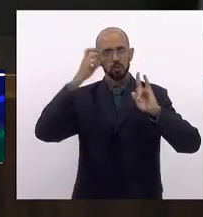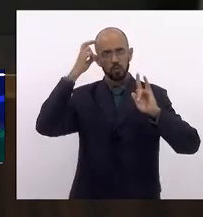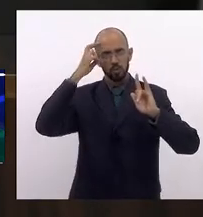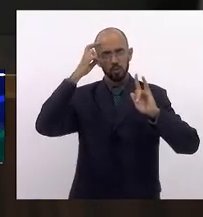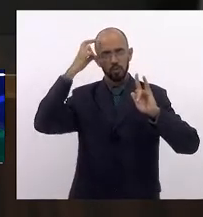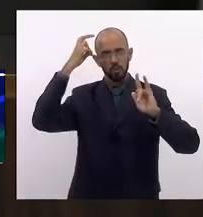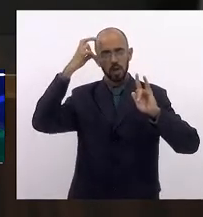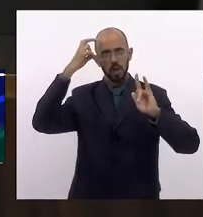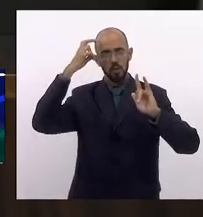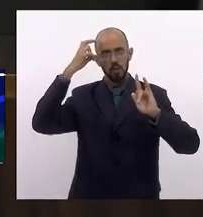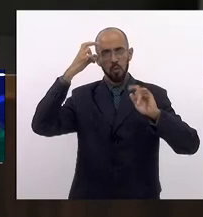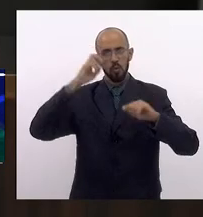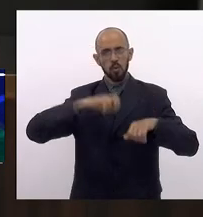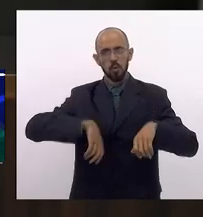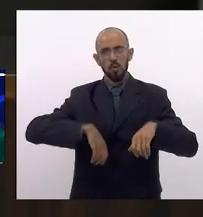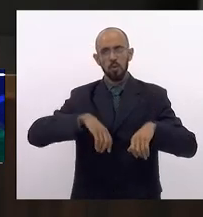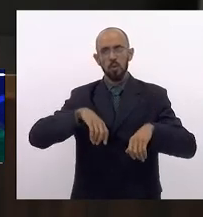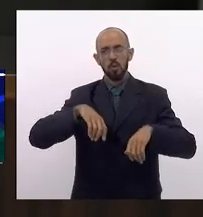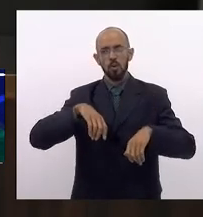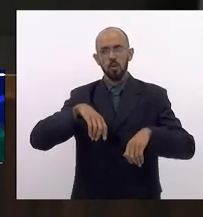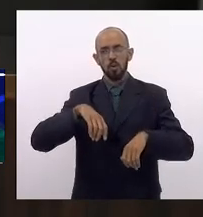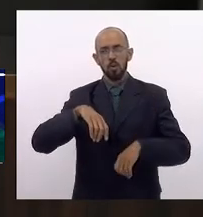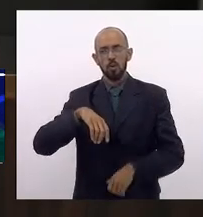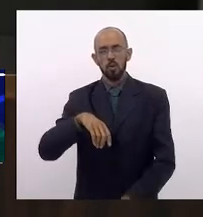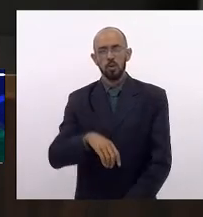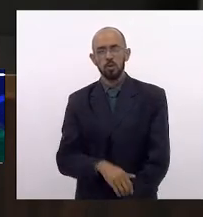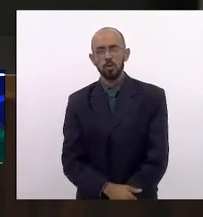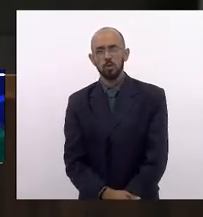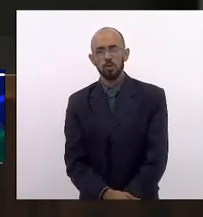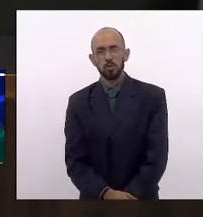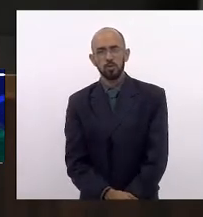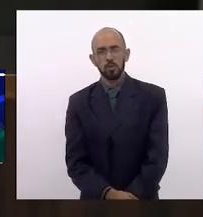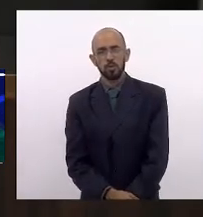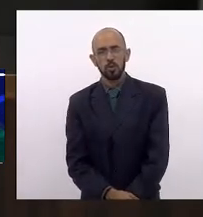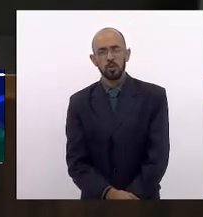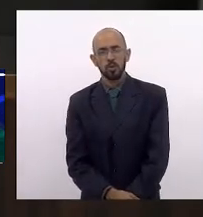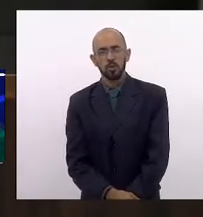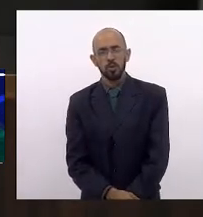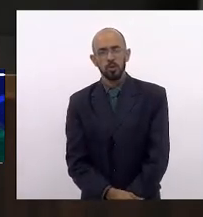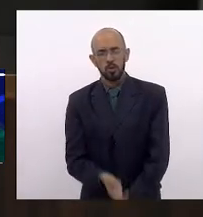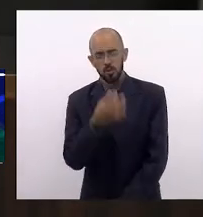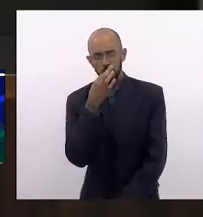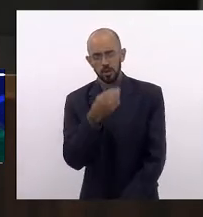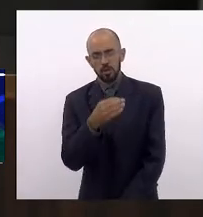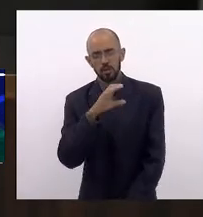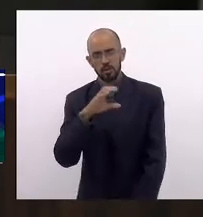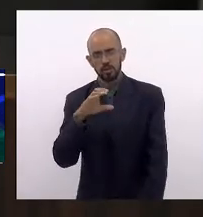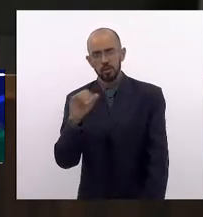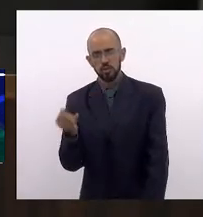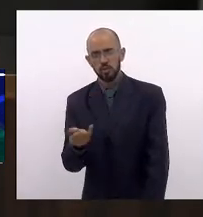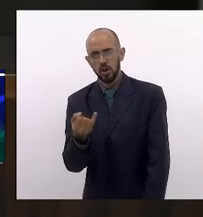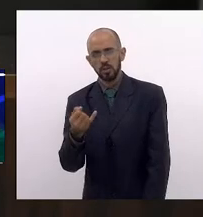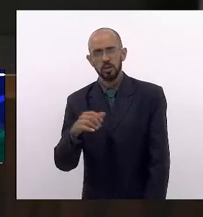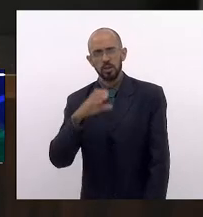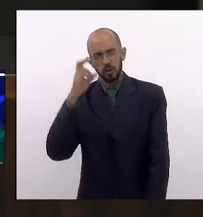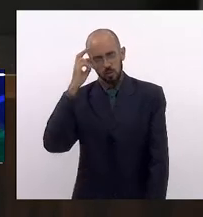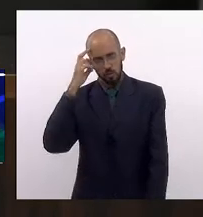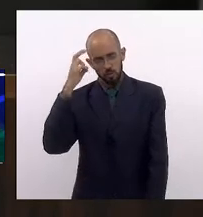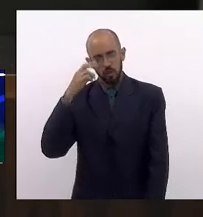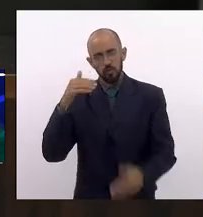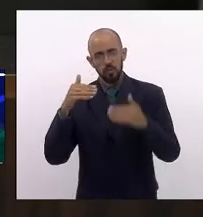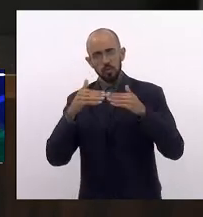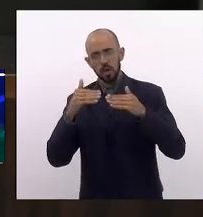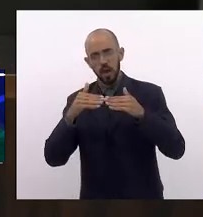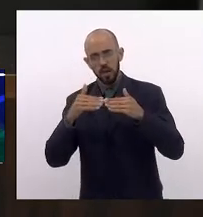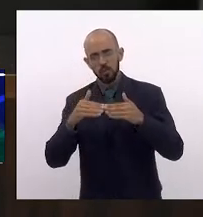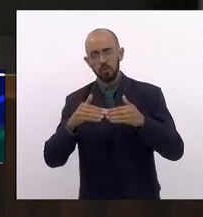imaterial do Estado do Rio de Janeiro beach soccer o parecer da comissão de construção desse pela juridicidade cultura favorável de pode fazer